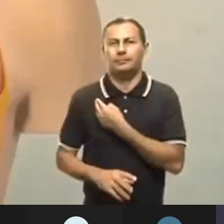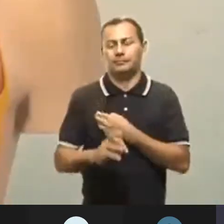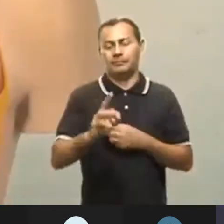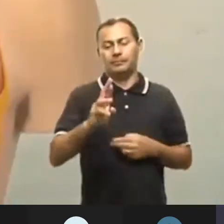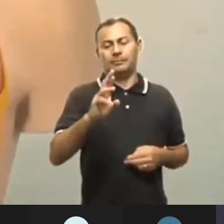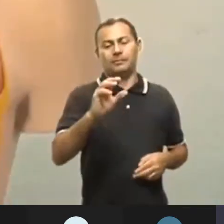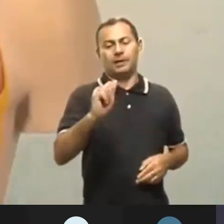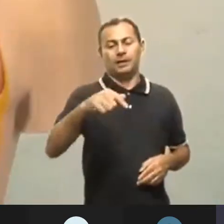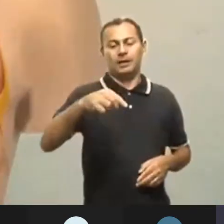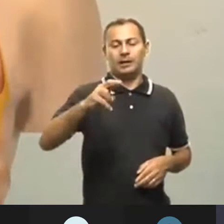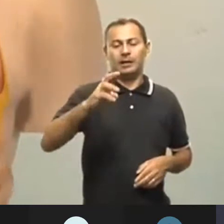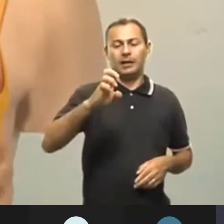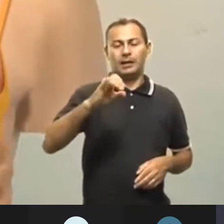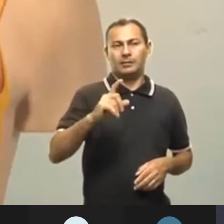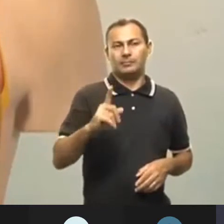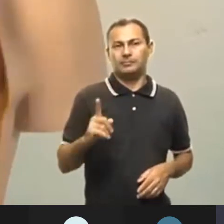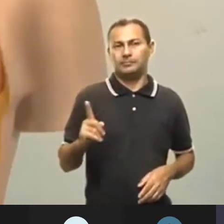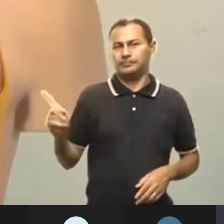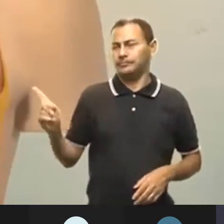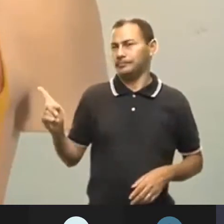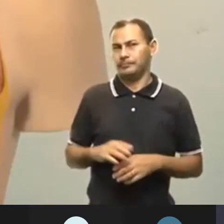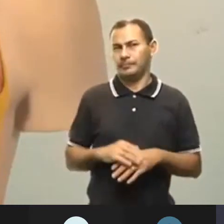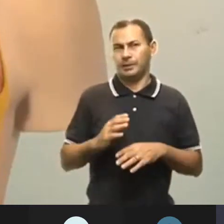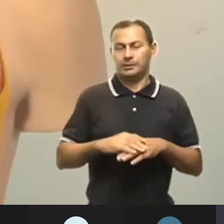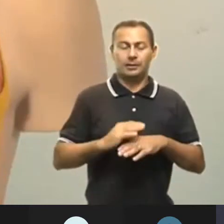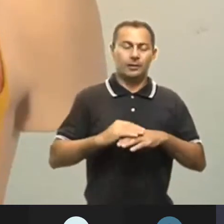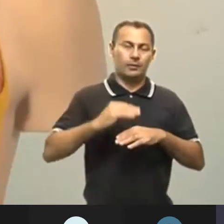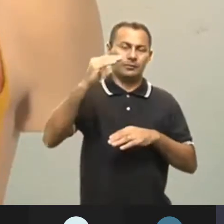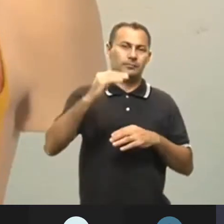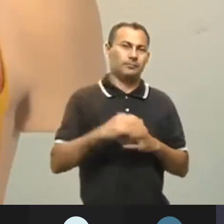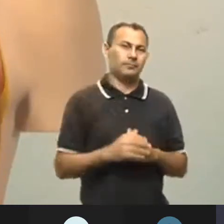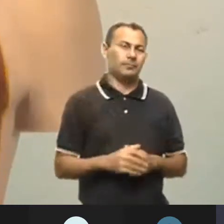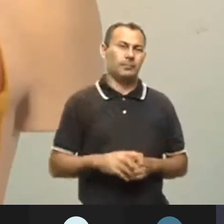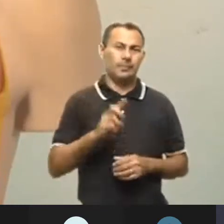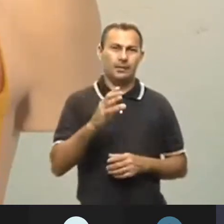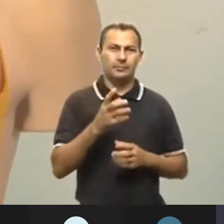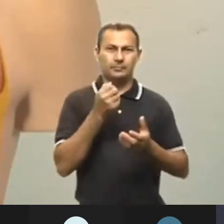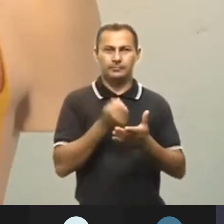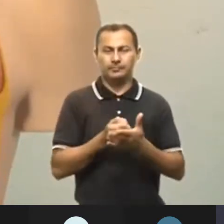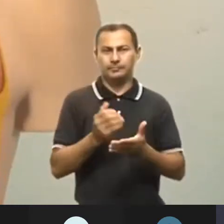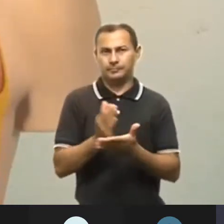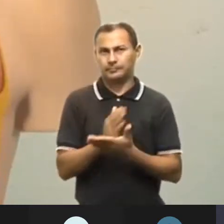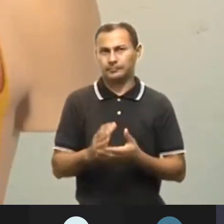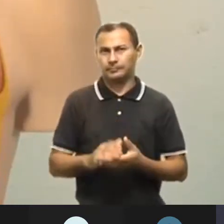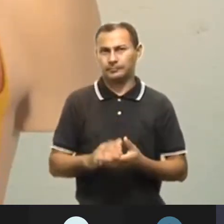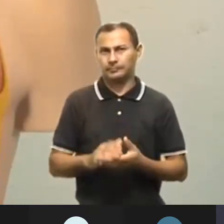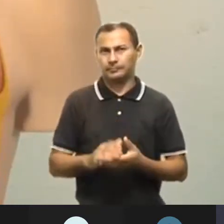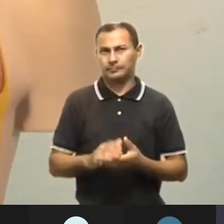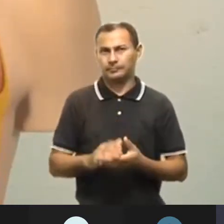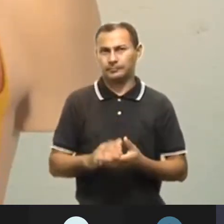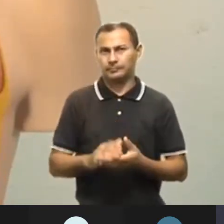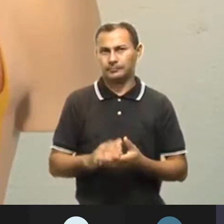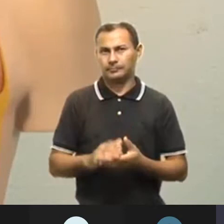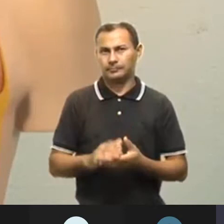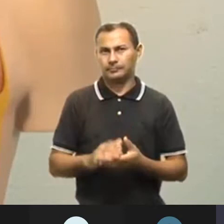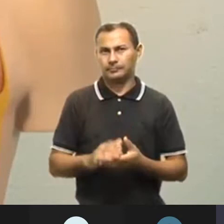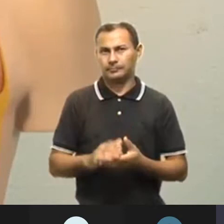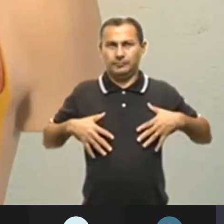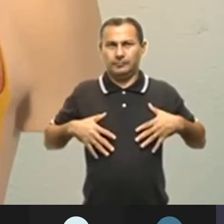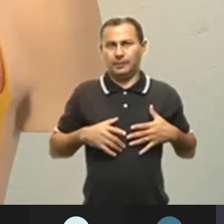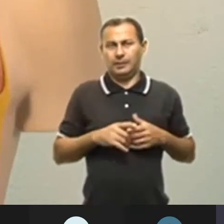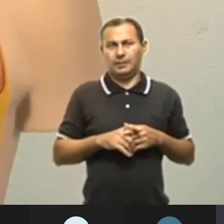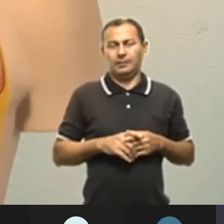a traqueia. Então, como eu falei, nessa região mais alta aí, ela vai se subdividir. Ó, tá vendo que ela vai,